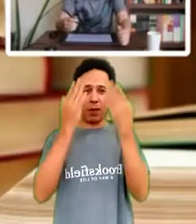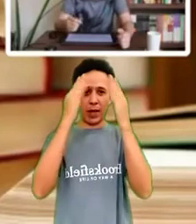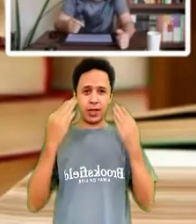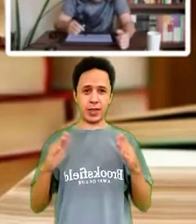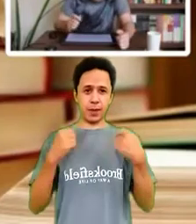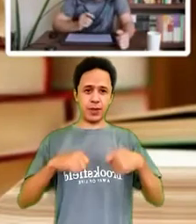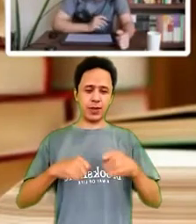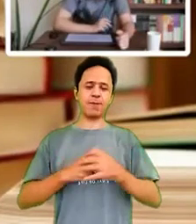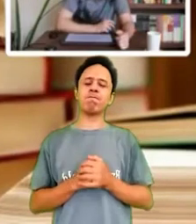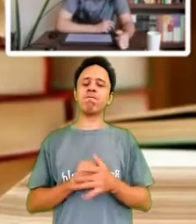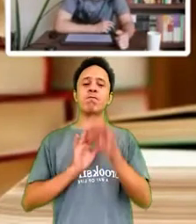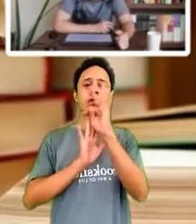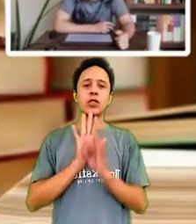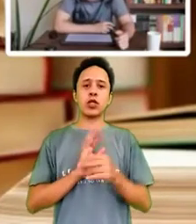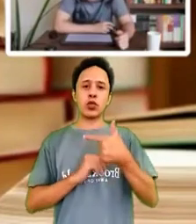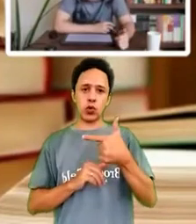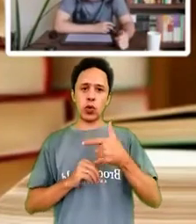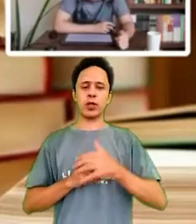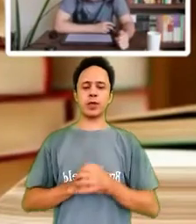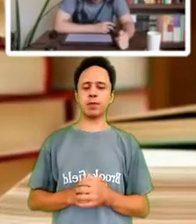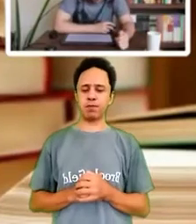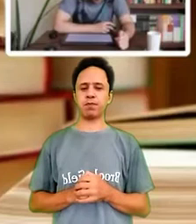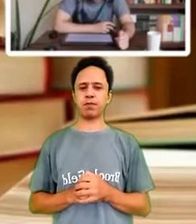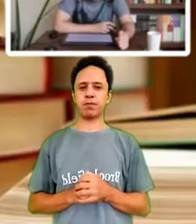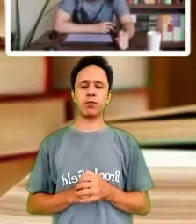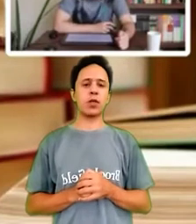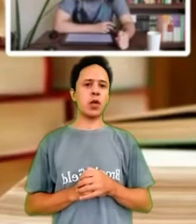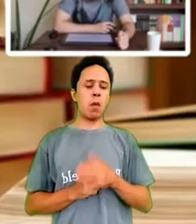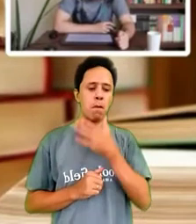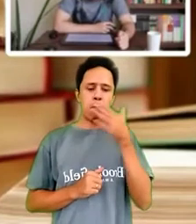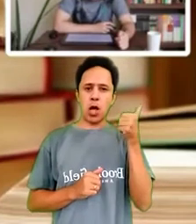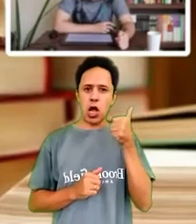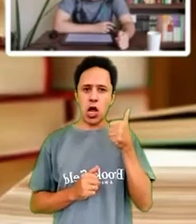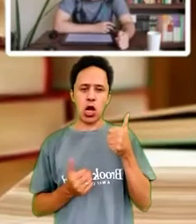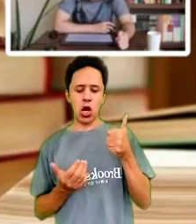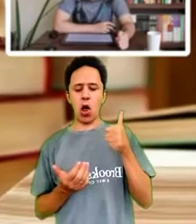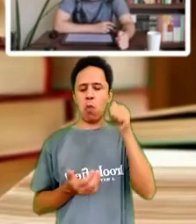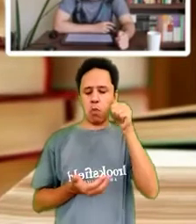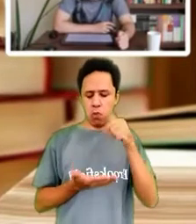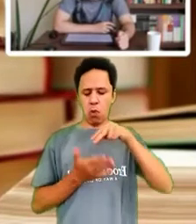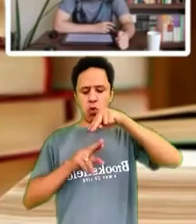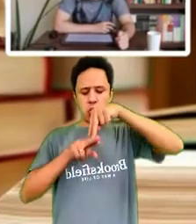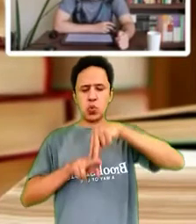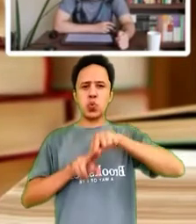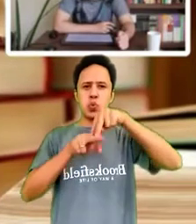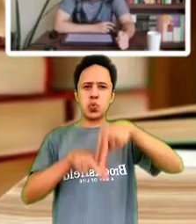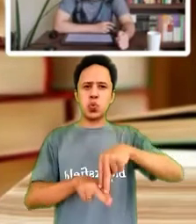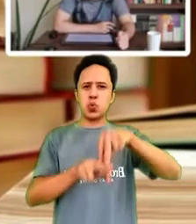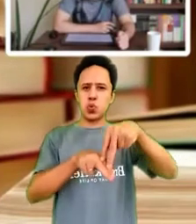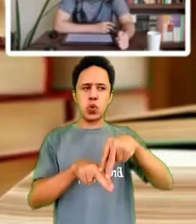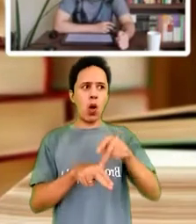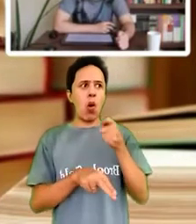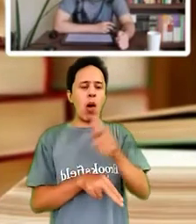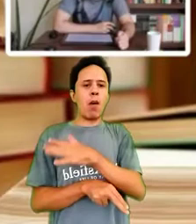gente tem que analisar. Texto 2, Maia Gabeira. A melhor surfista de ondas grandes do mundo viu a morte de